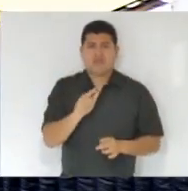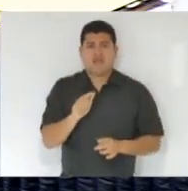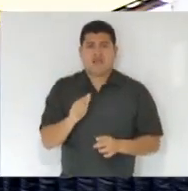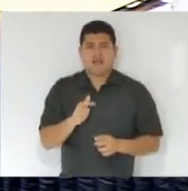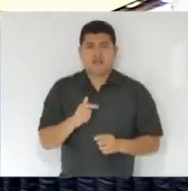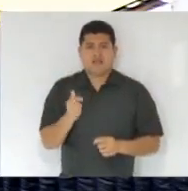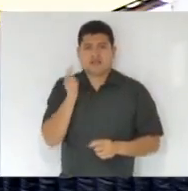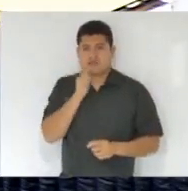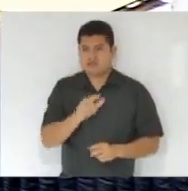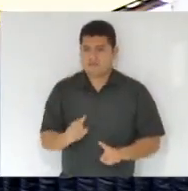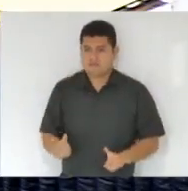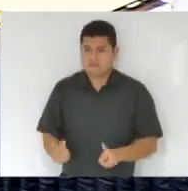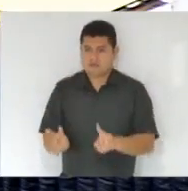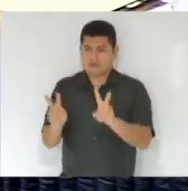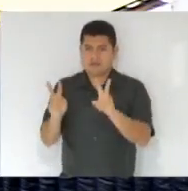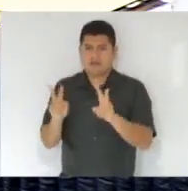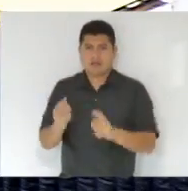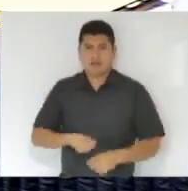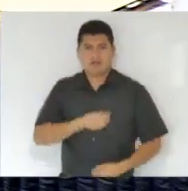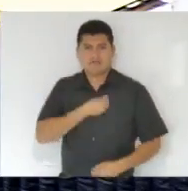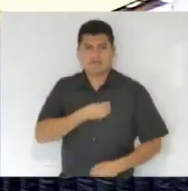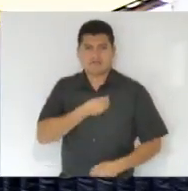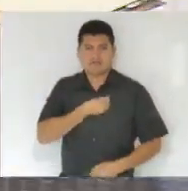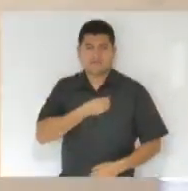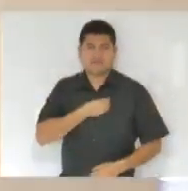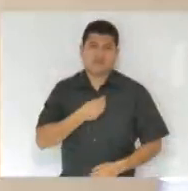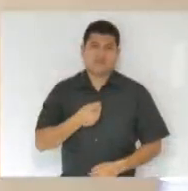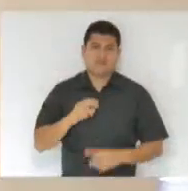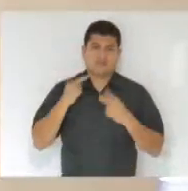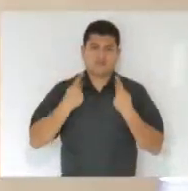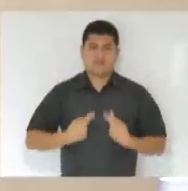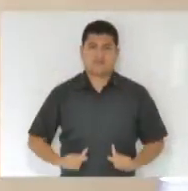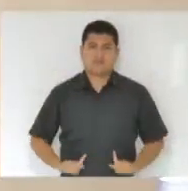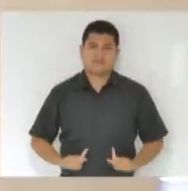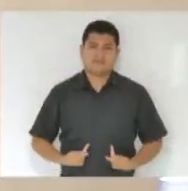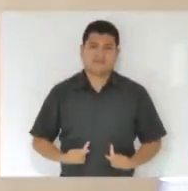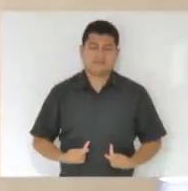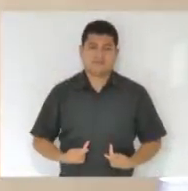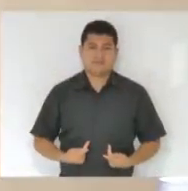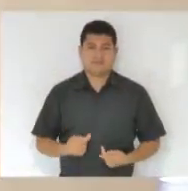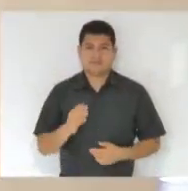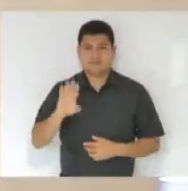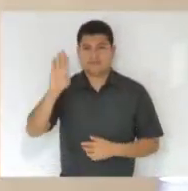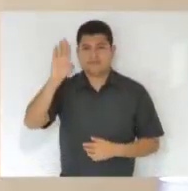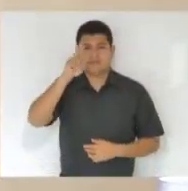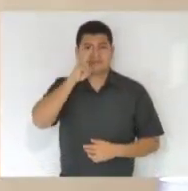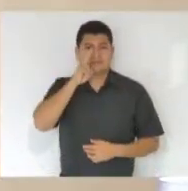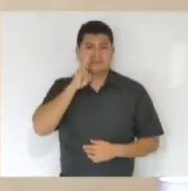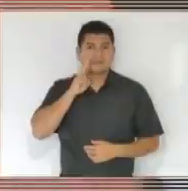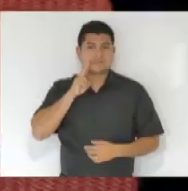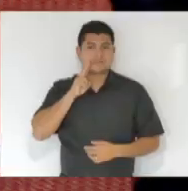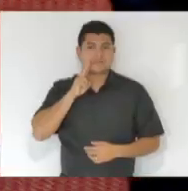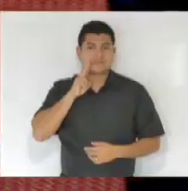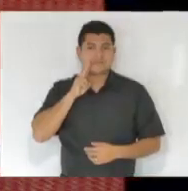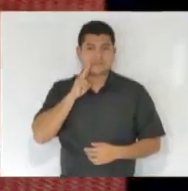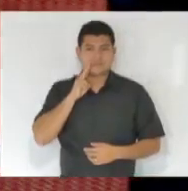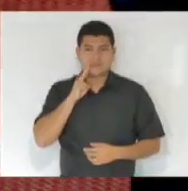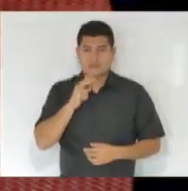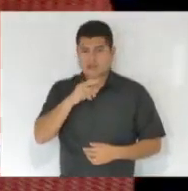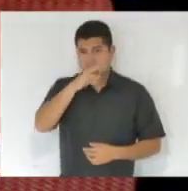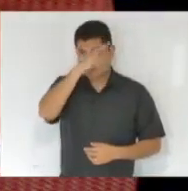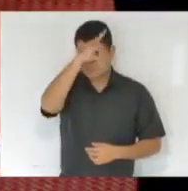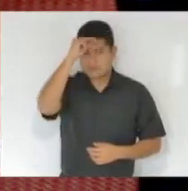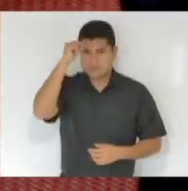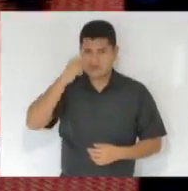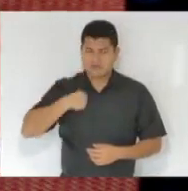a presença do ser humano. É isso aí. Obrigado. Com a palavra o deputado Ivan Nats. Prefeito Fabrício, eu fico muito